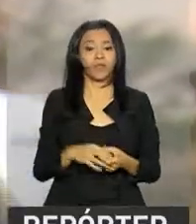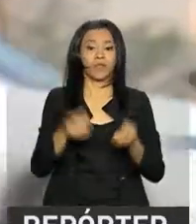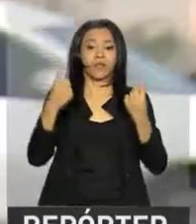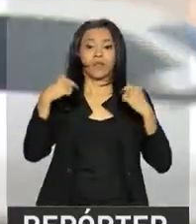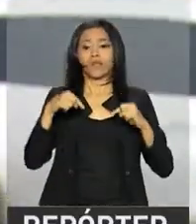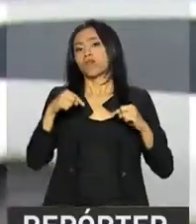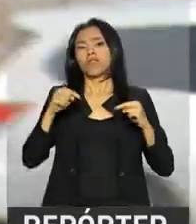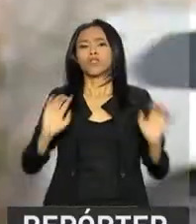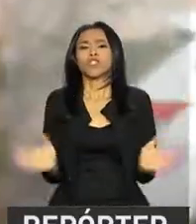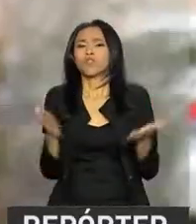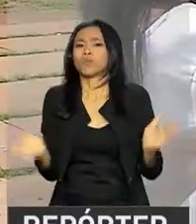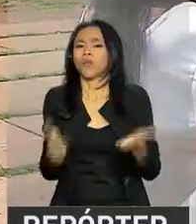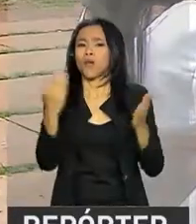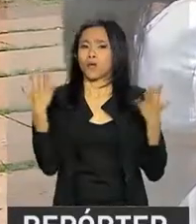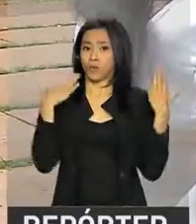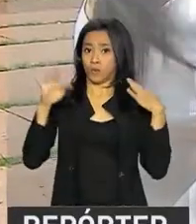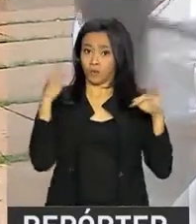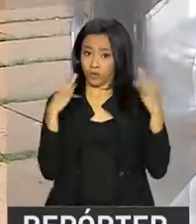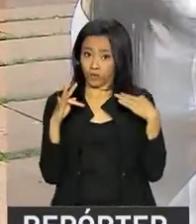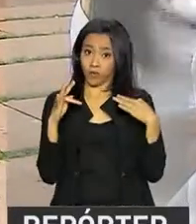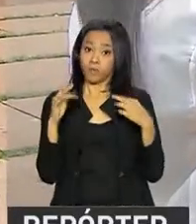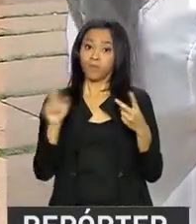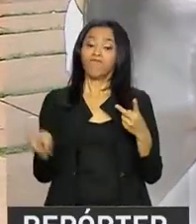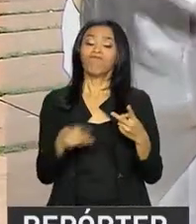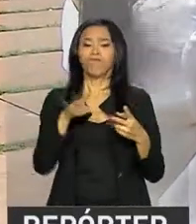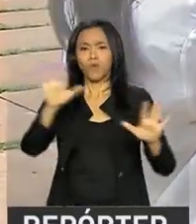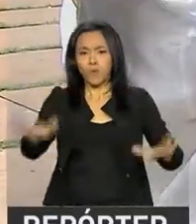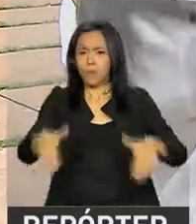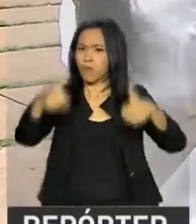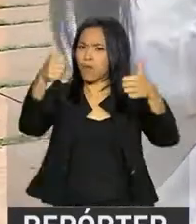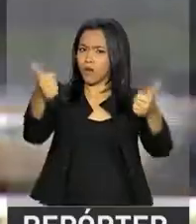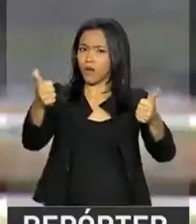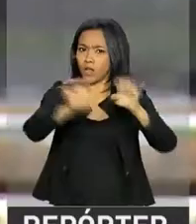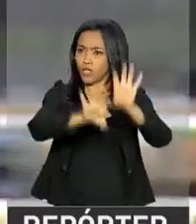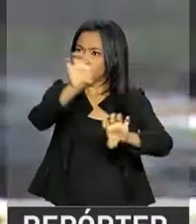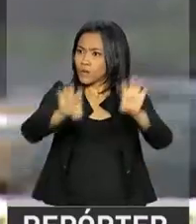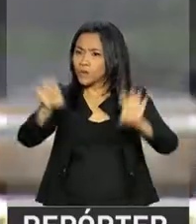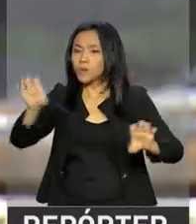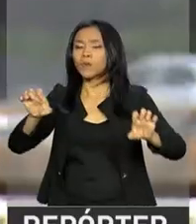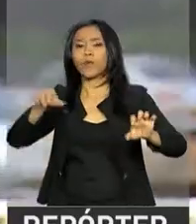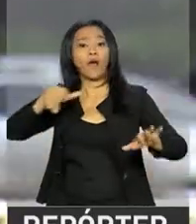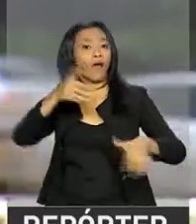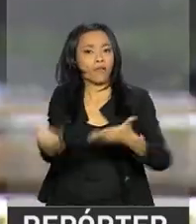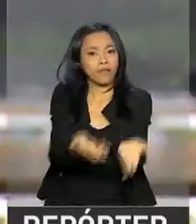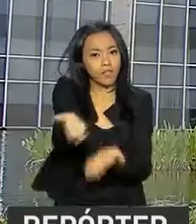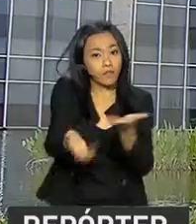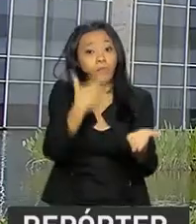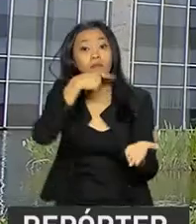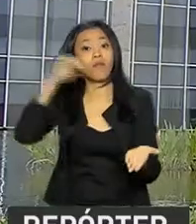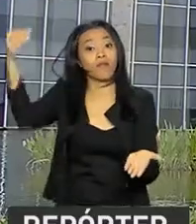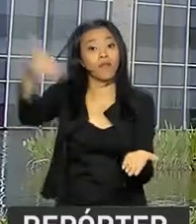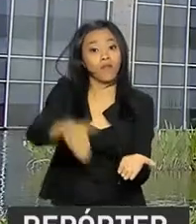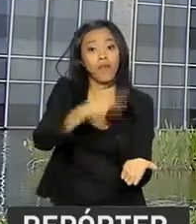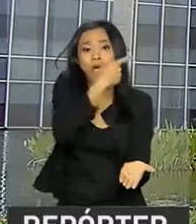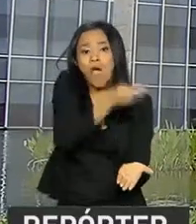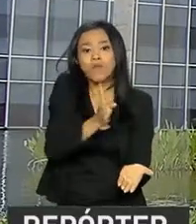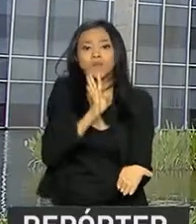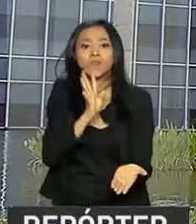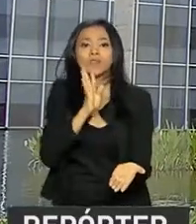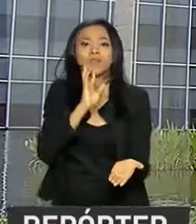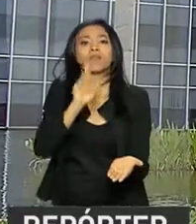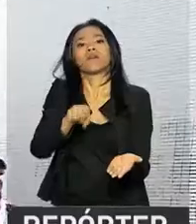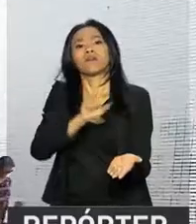estimular o turismo interno e promover uma melhor infraestrutura no atendimento ao turista nos principais destinos